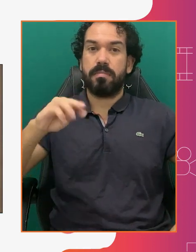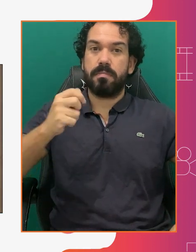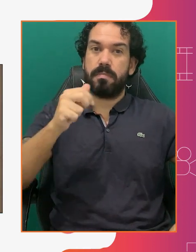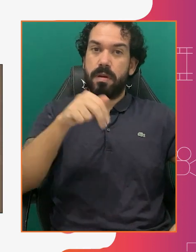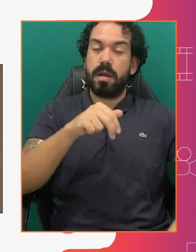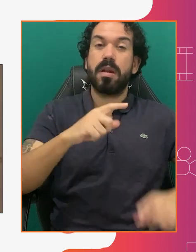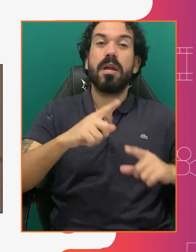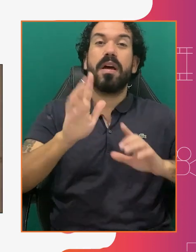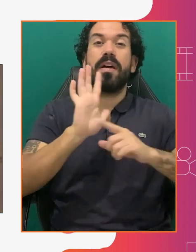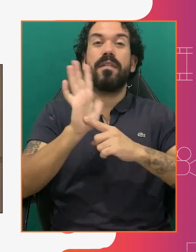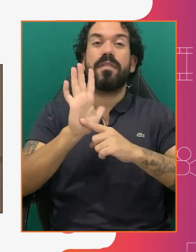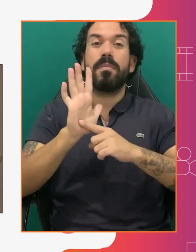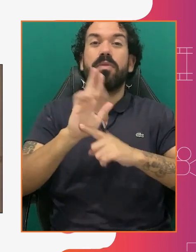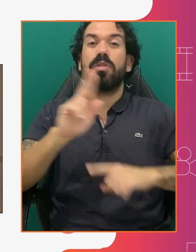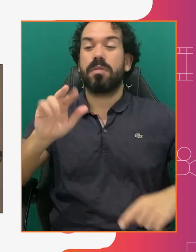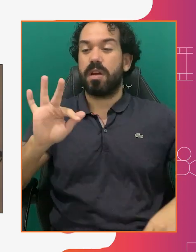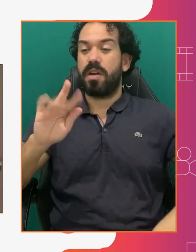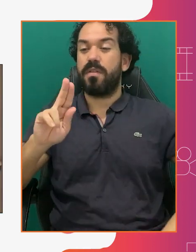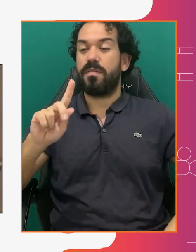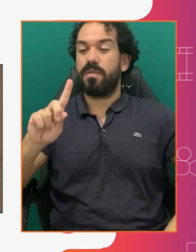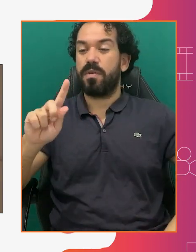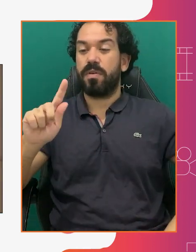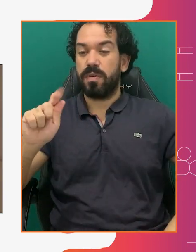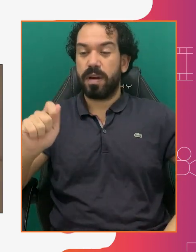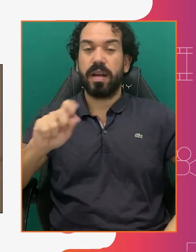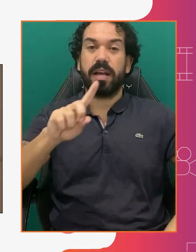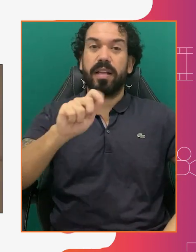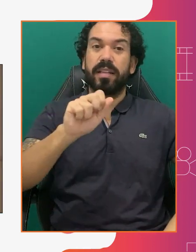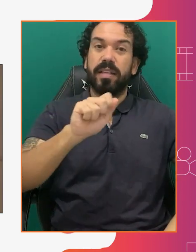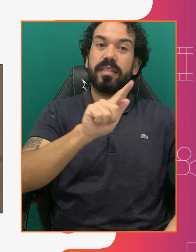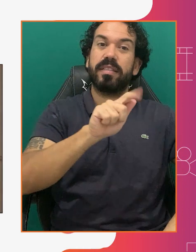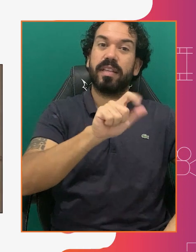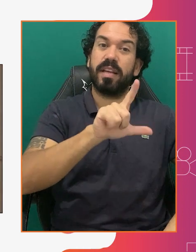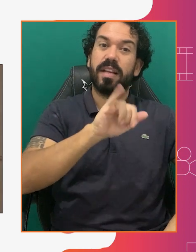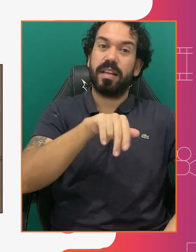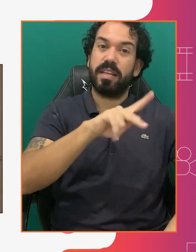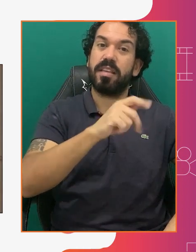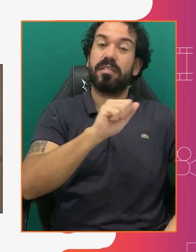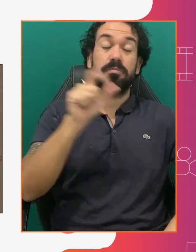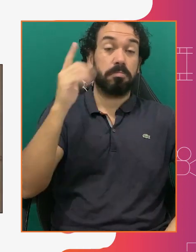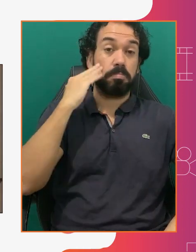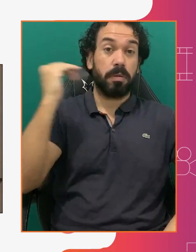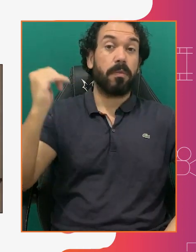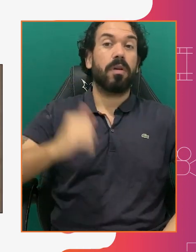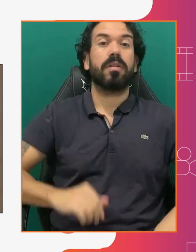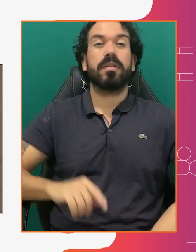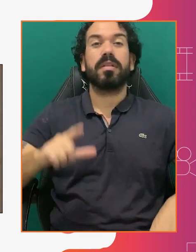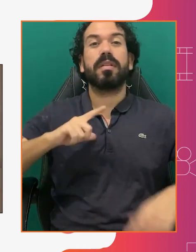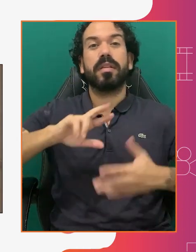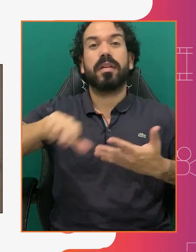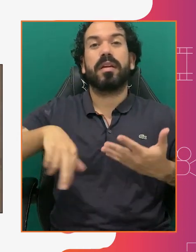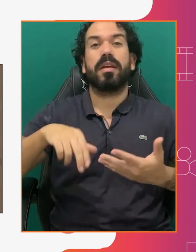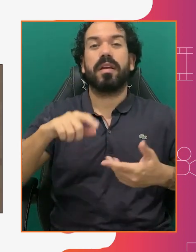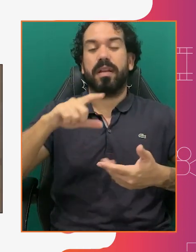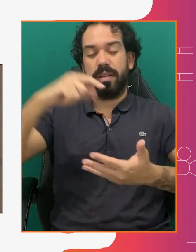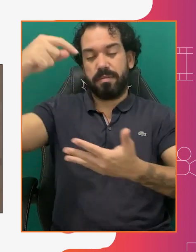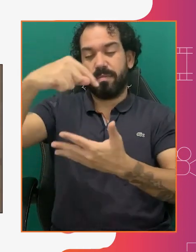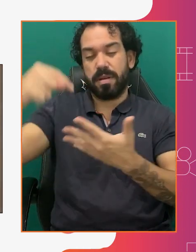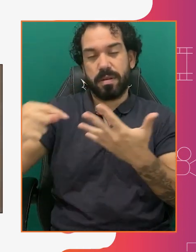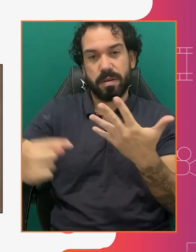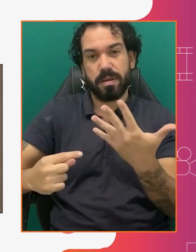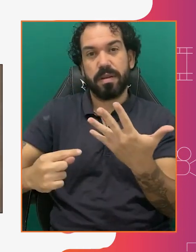bastante conhecido pelo longa-metragem A Fuga das Galinhas. Ele também é responsável por séries de sucesso como